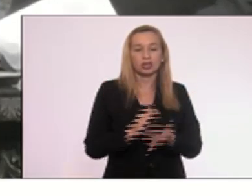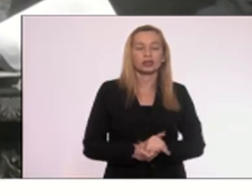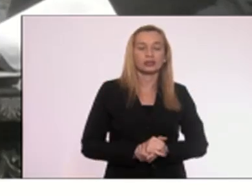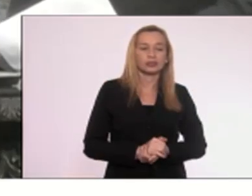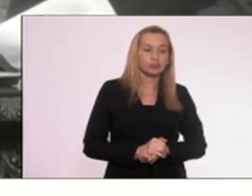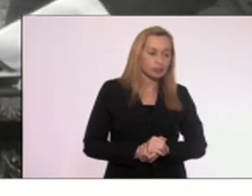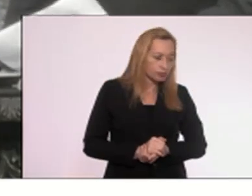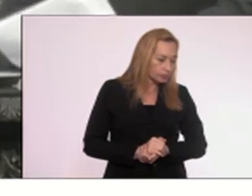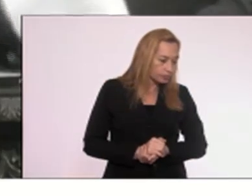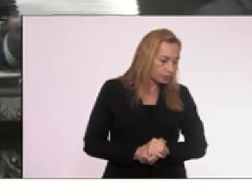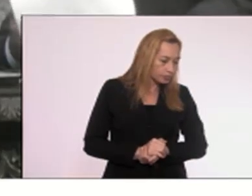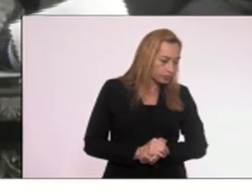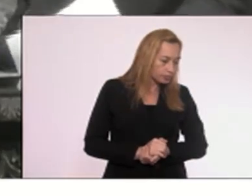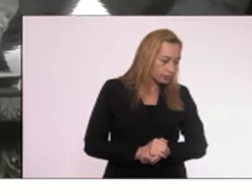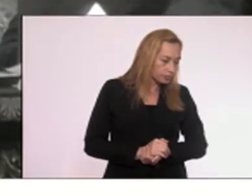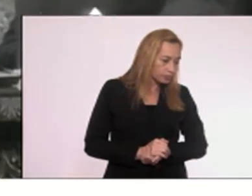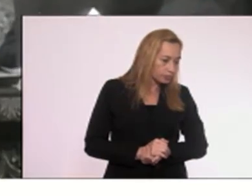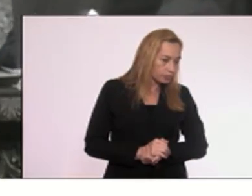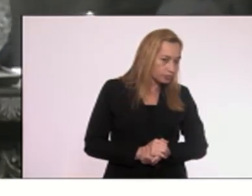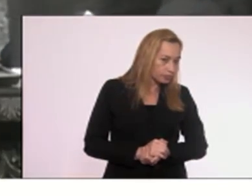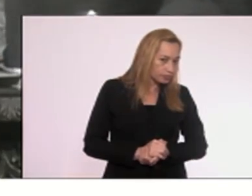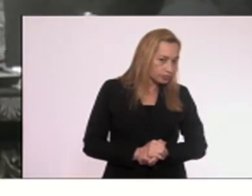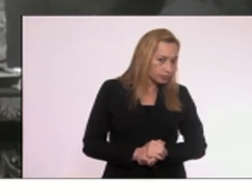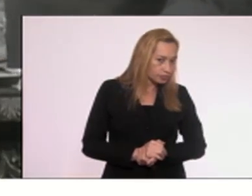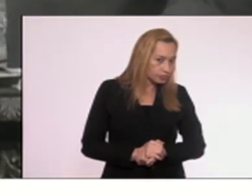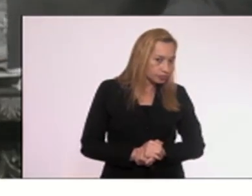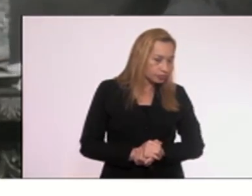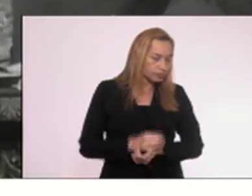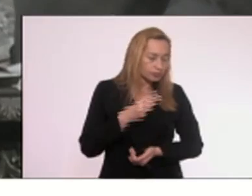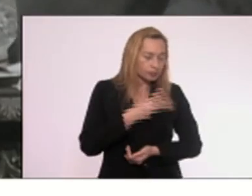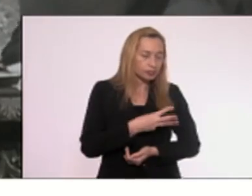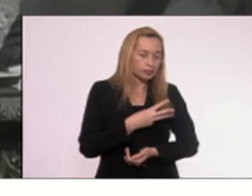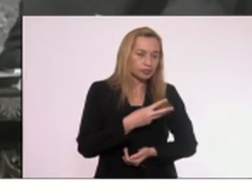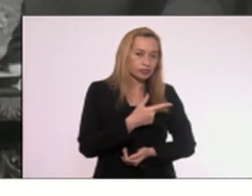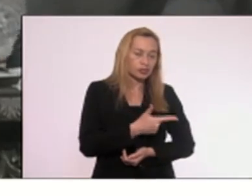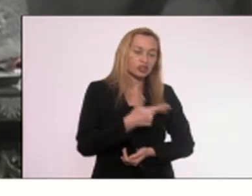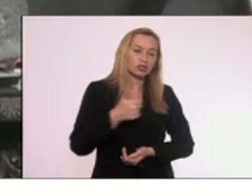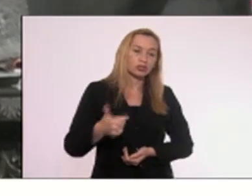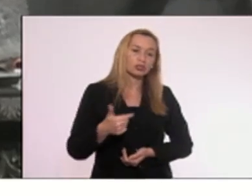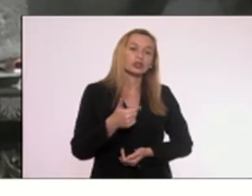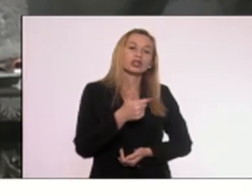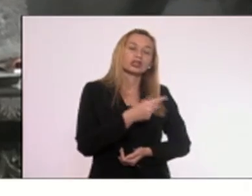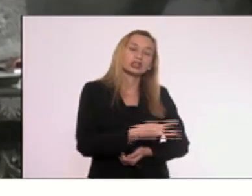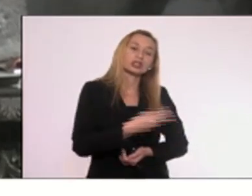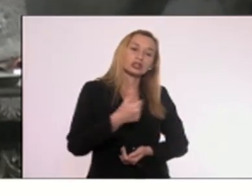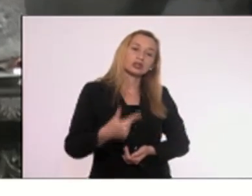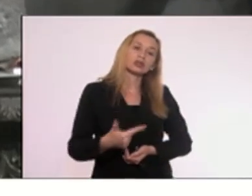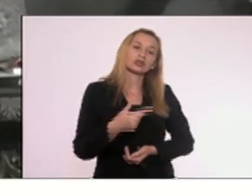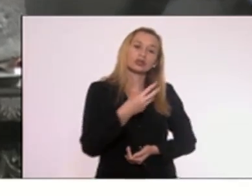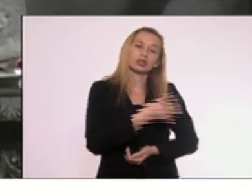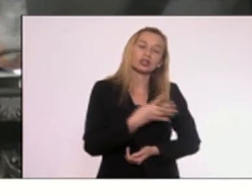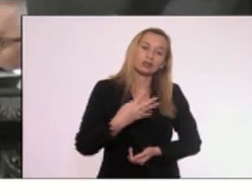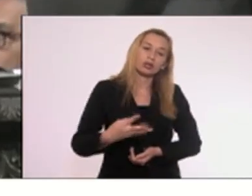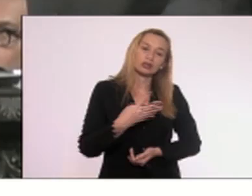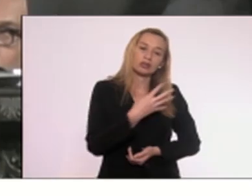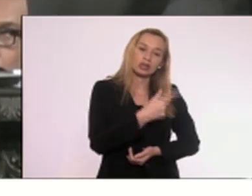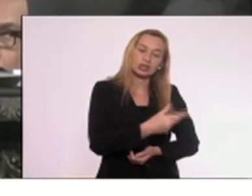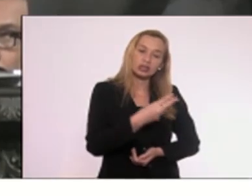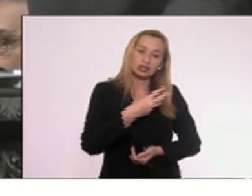regimental, destaque para a emenda número 2132 ao PL 4443 de 18.